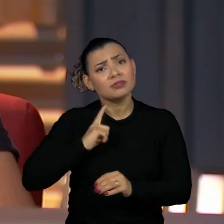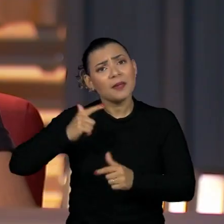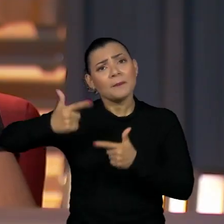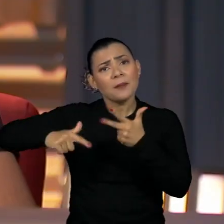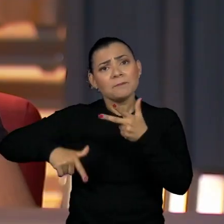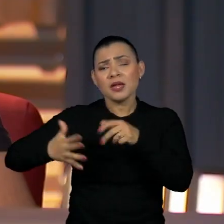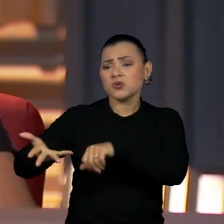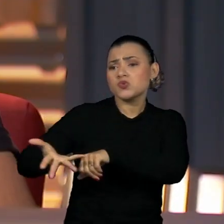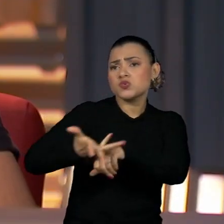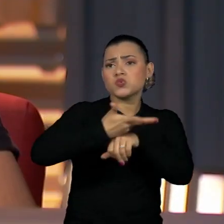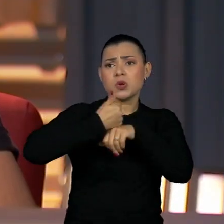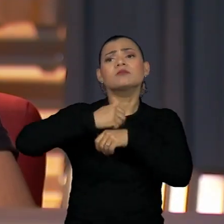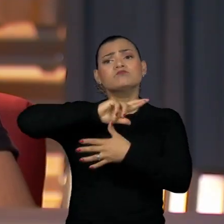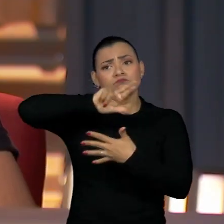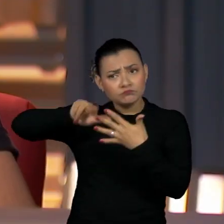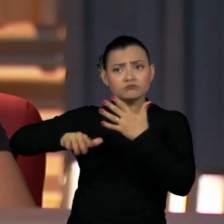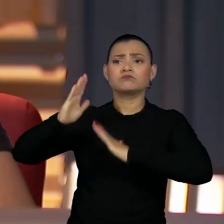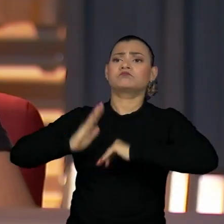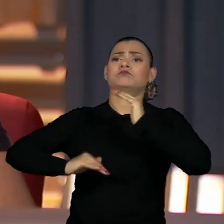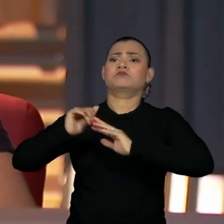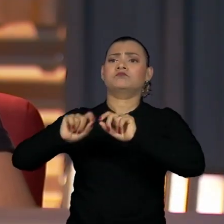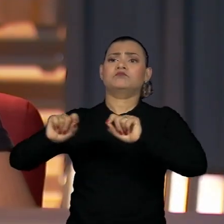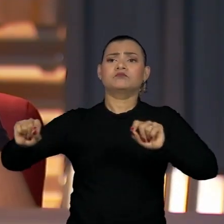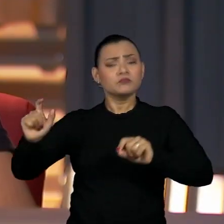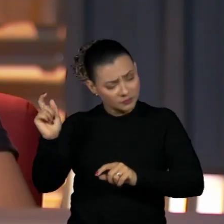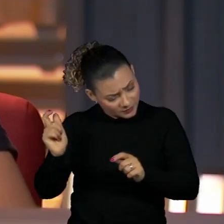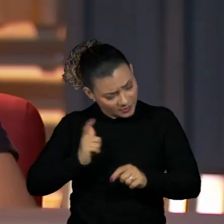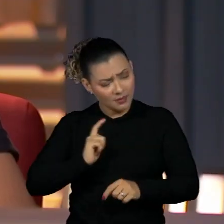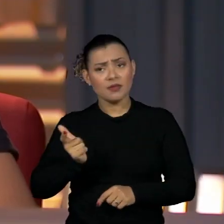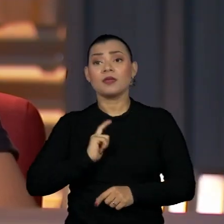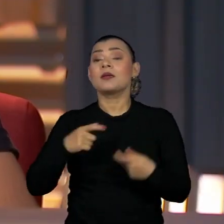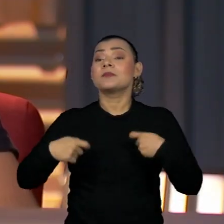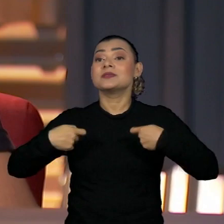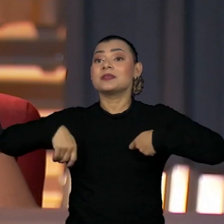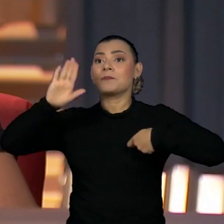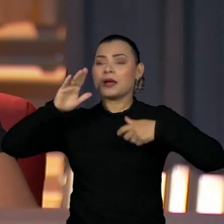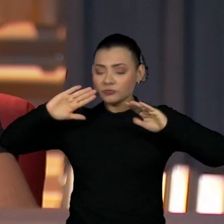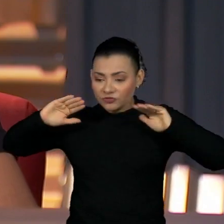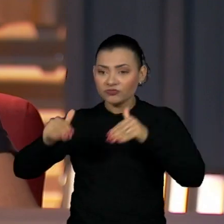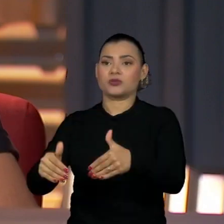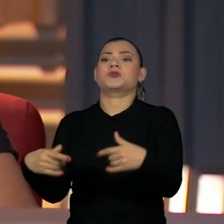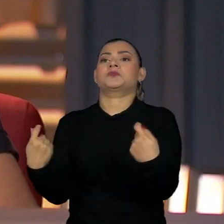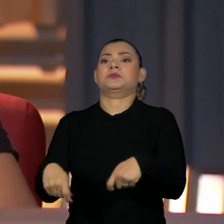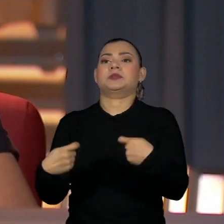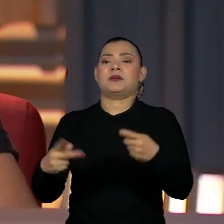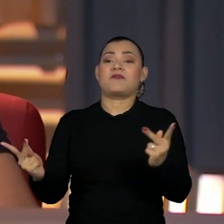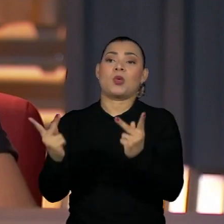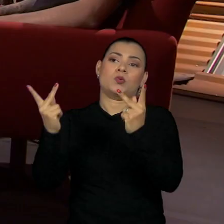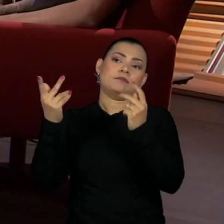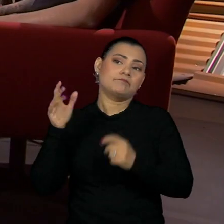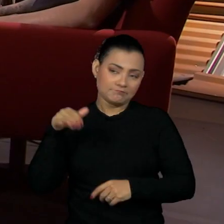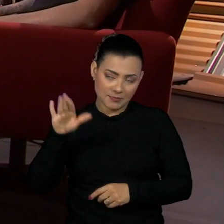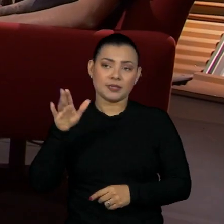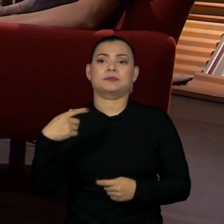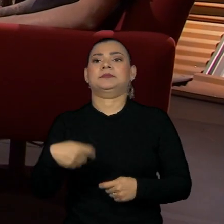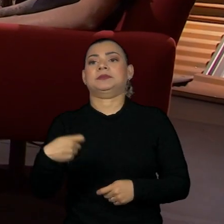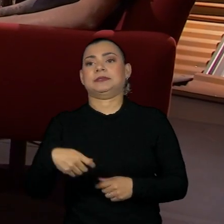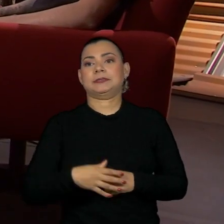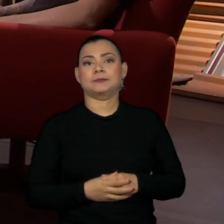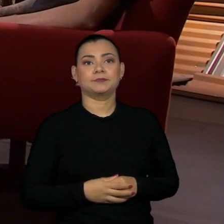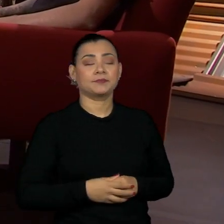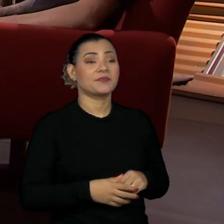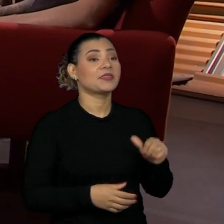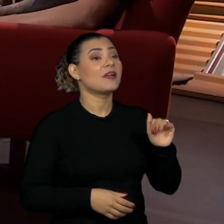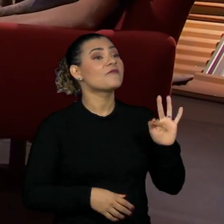de vários nichos e que precisam ser mais olhados, vamos dizer assim, mais valorizados. A Faria